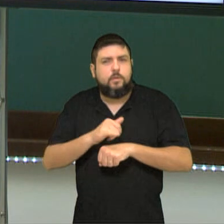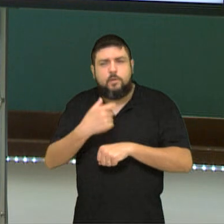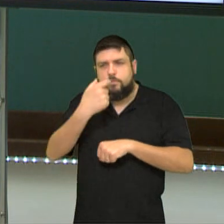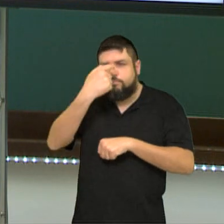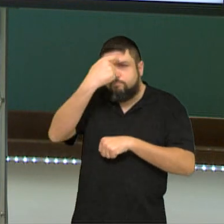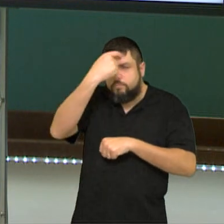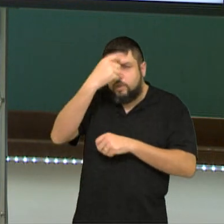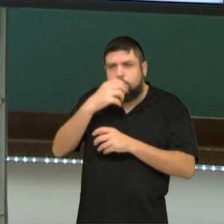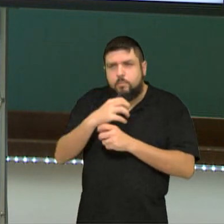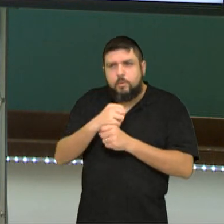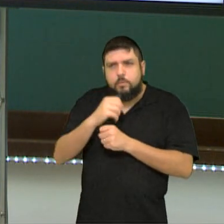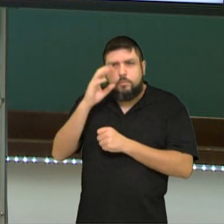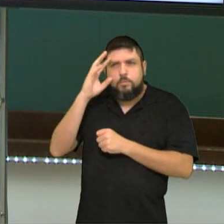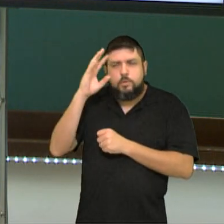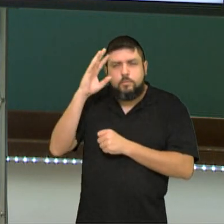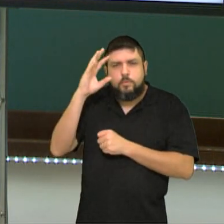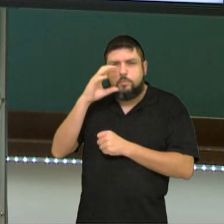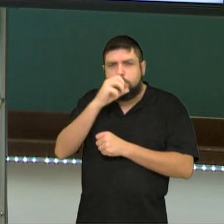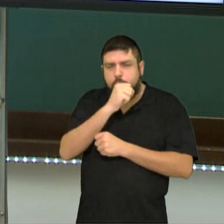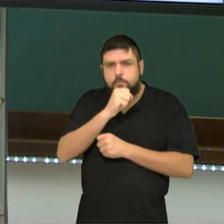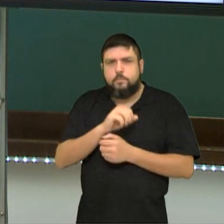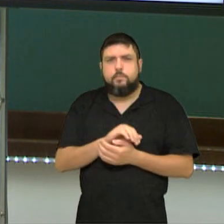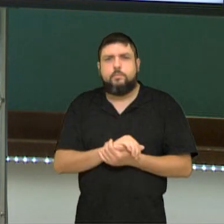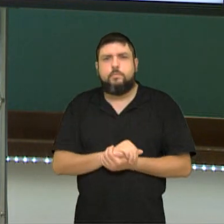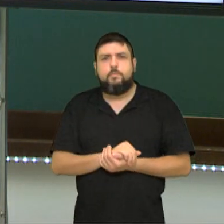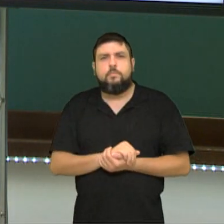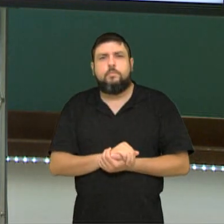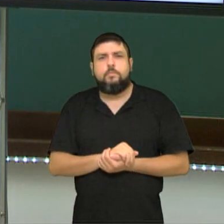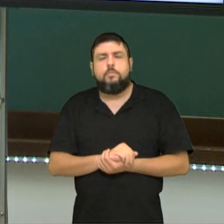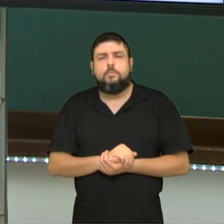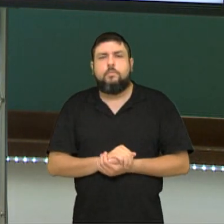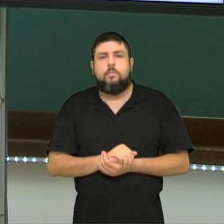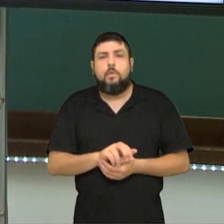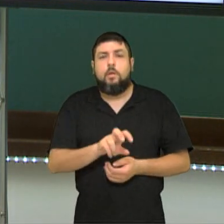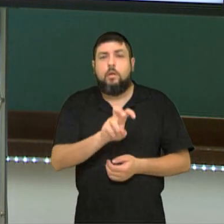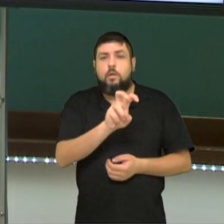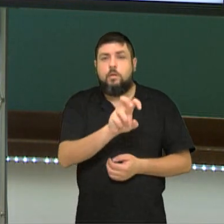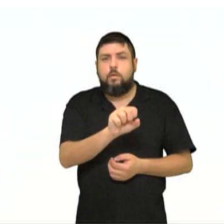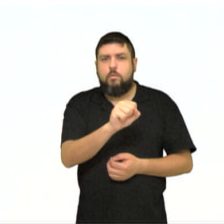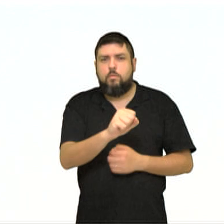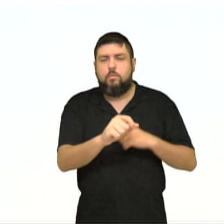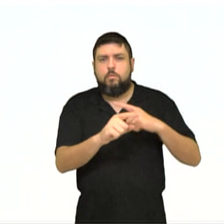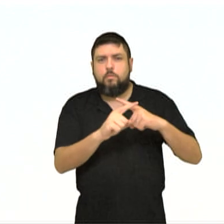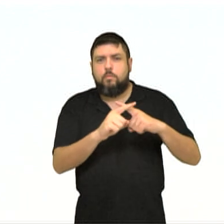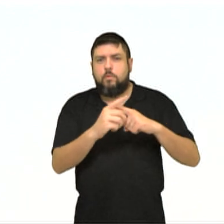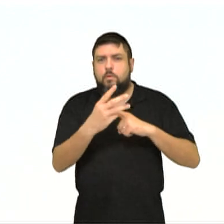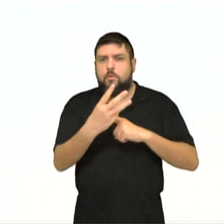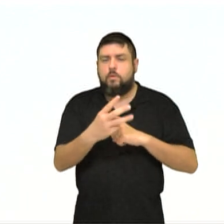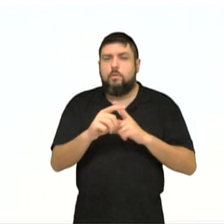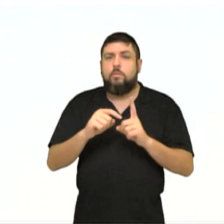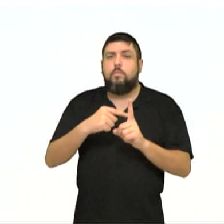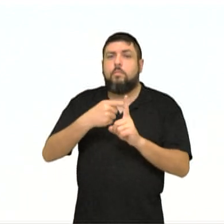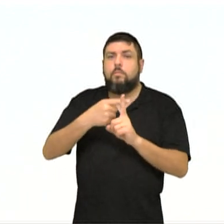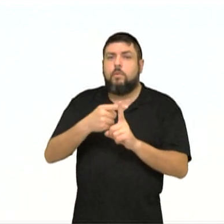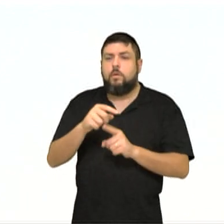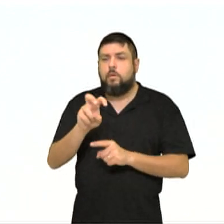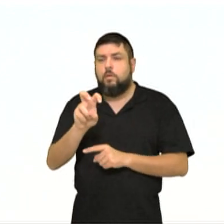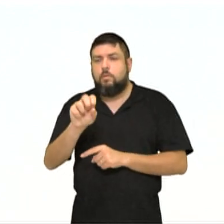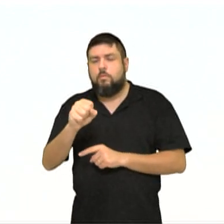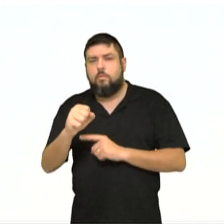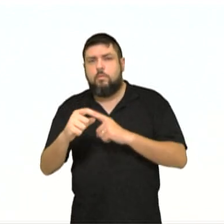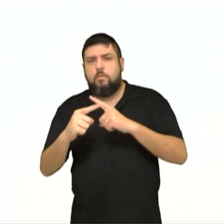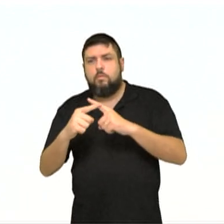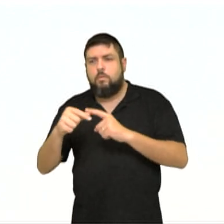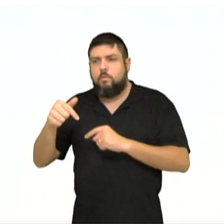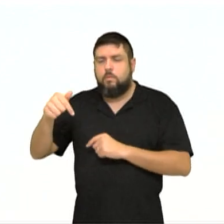de resolução de contas mais rápidas, tá? 58 vezes o 3 mais o 58 vezes o 7. O 58 está